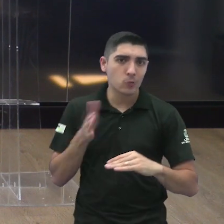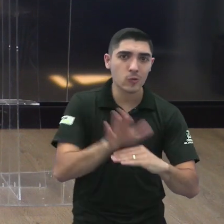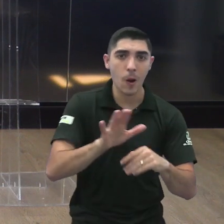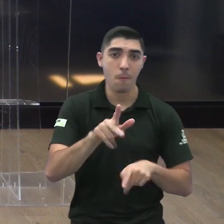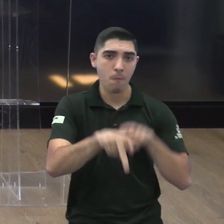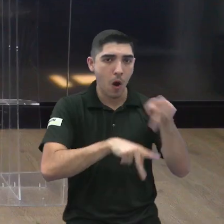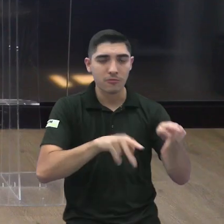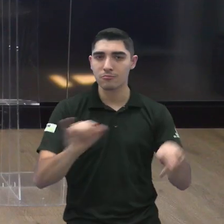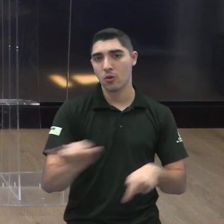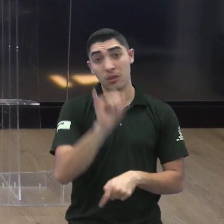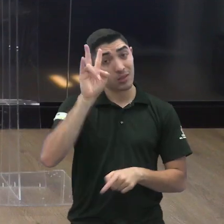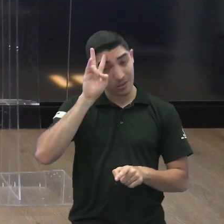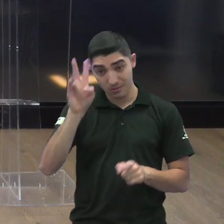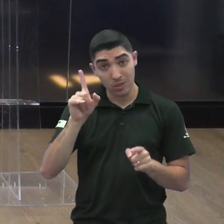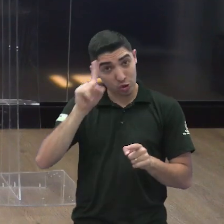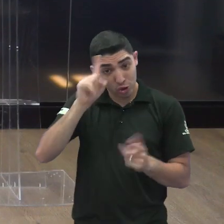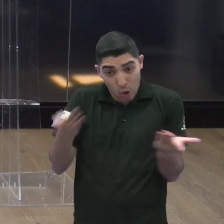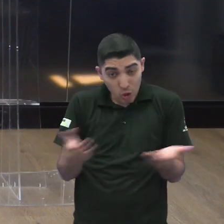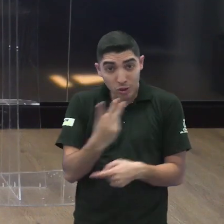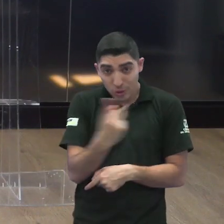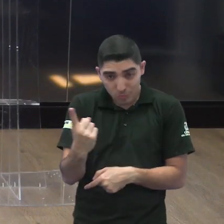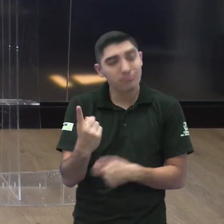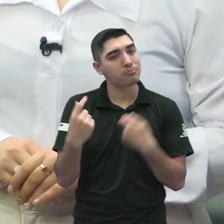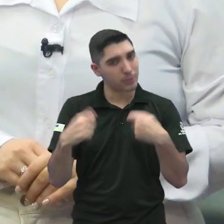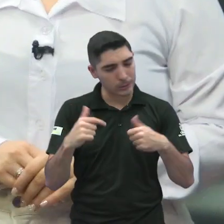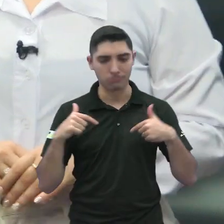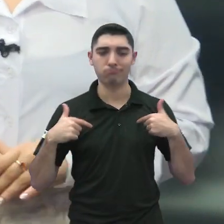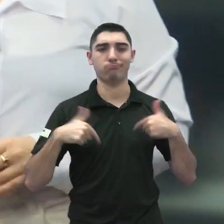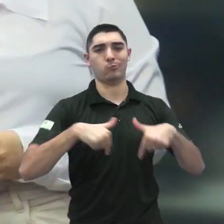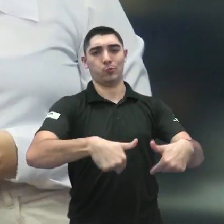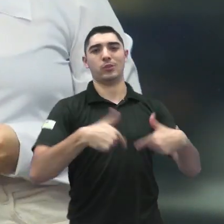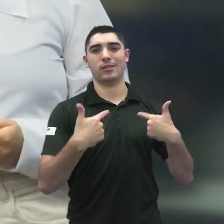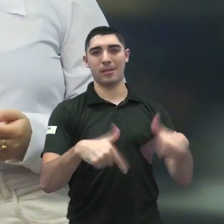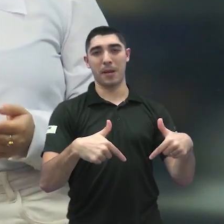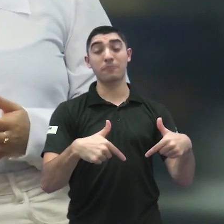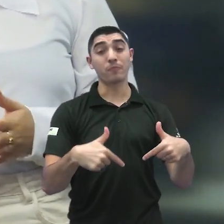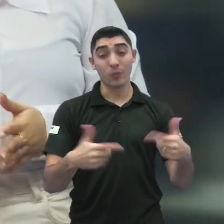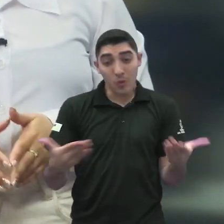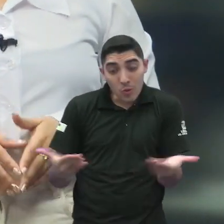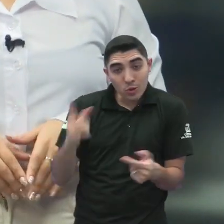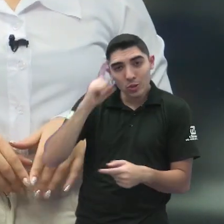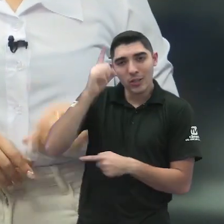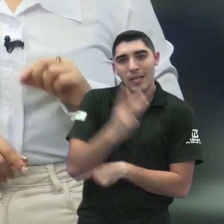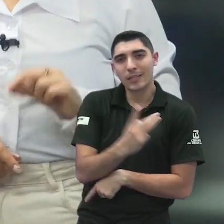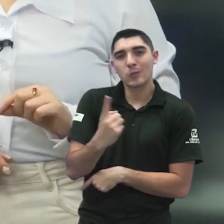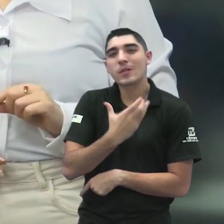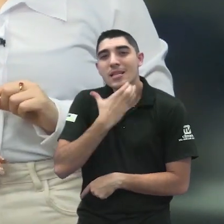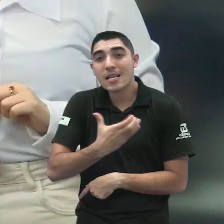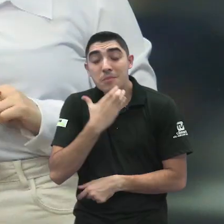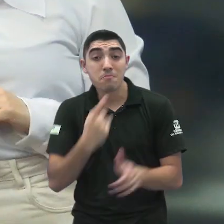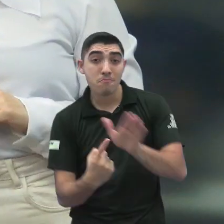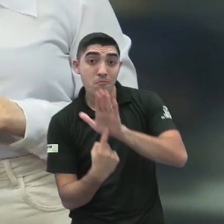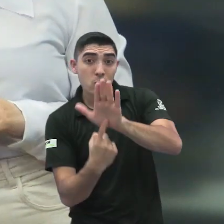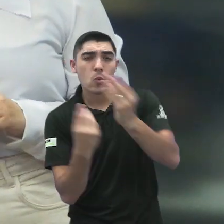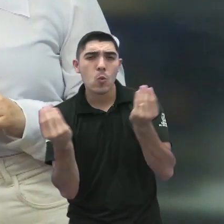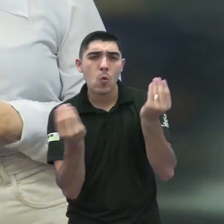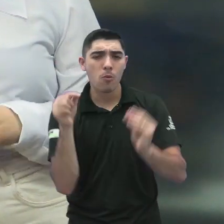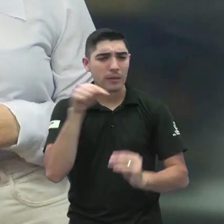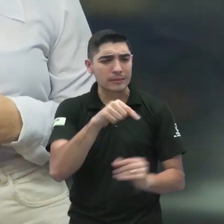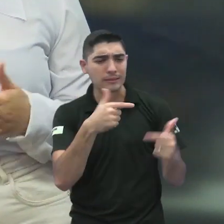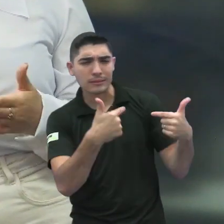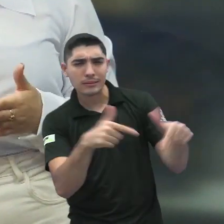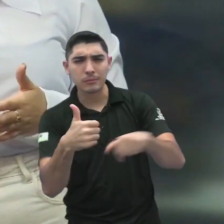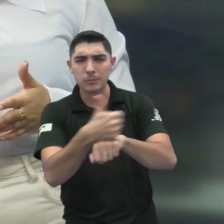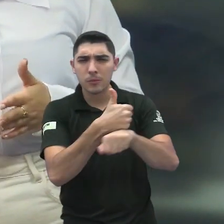é prioridade, mesmo em dias como hoje. Na nossa reportagem especial deste 31 de dezembro, você vai conhecer